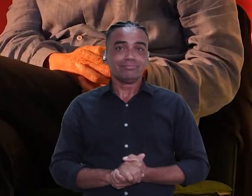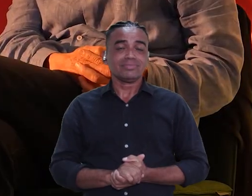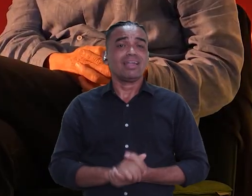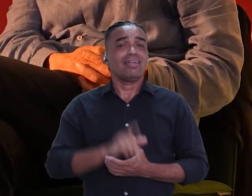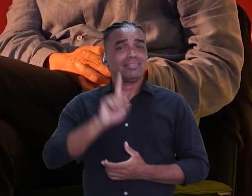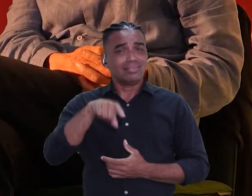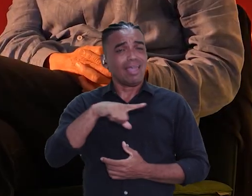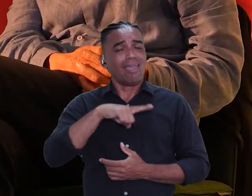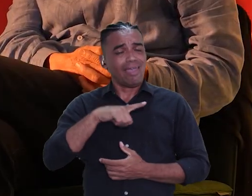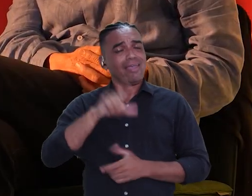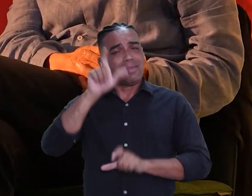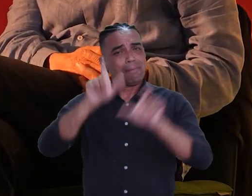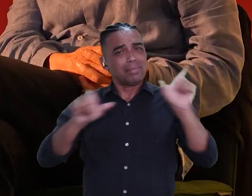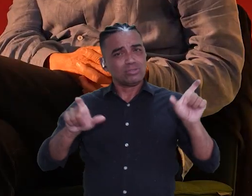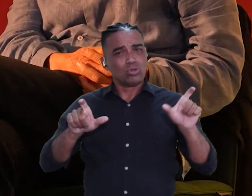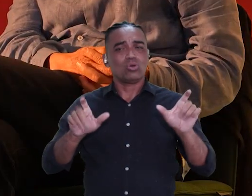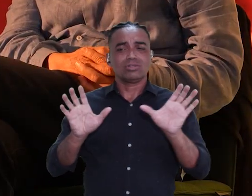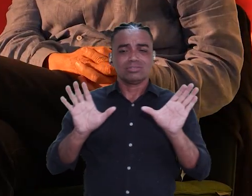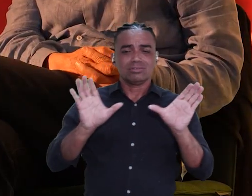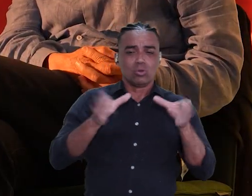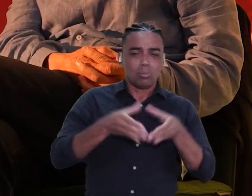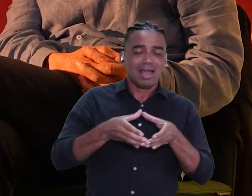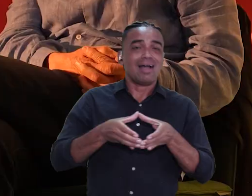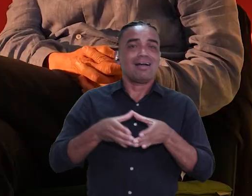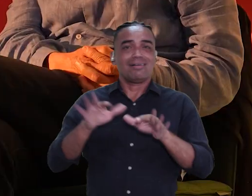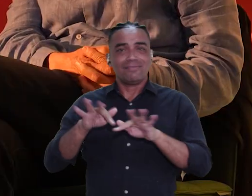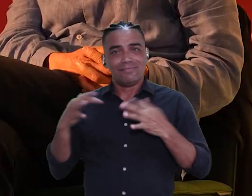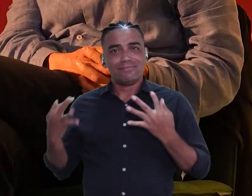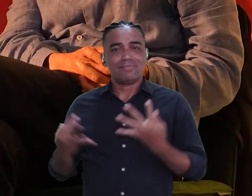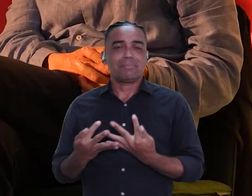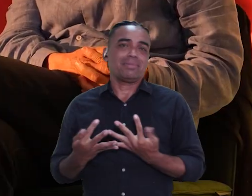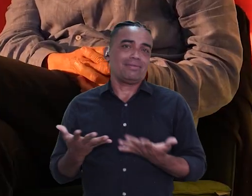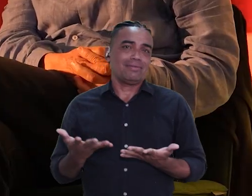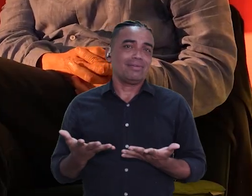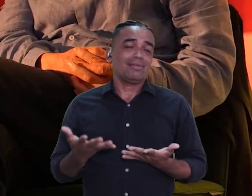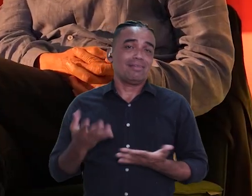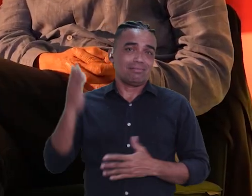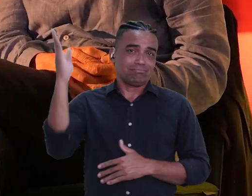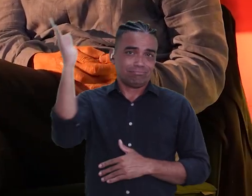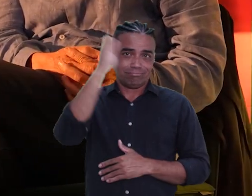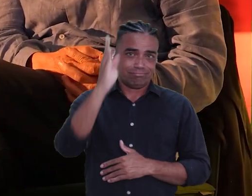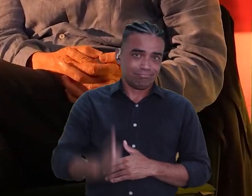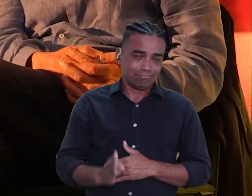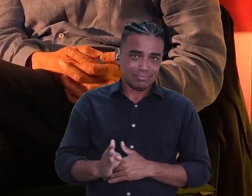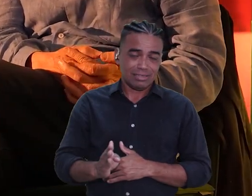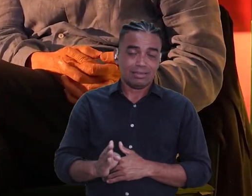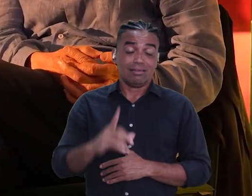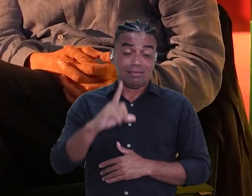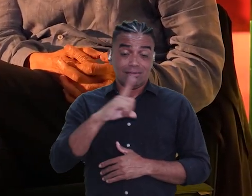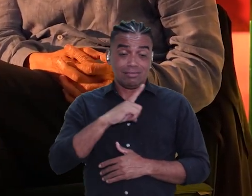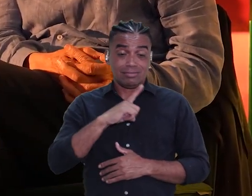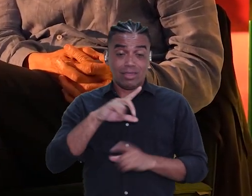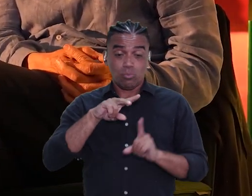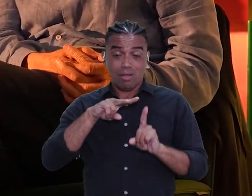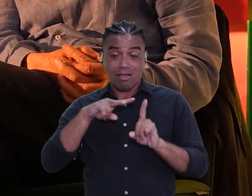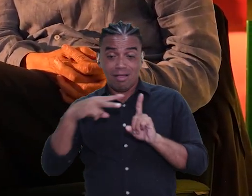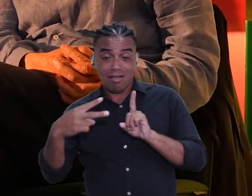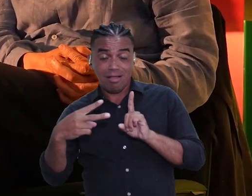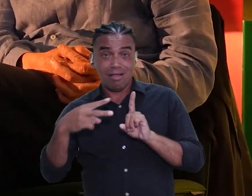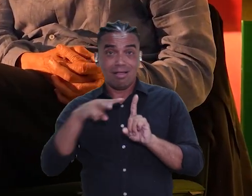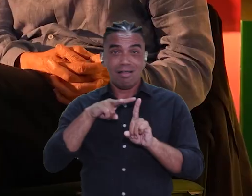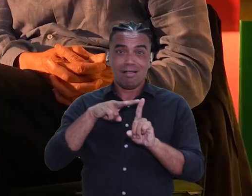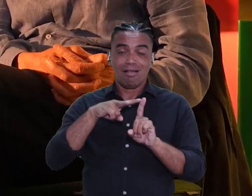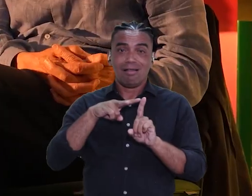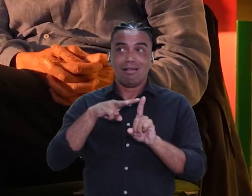há pessoas, comunidades, famílias no Brasil que têm uma visão